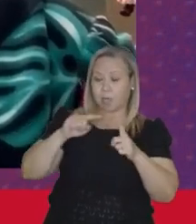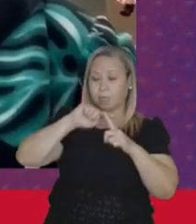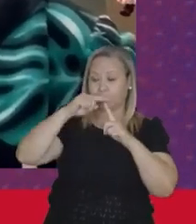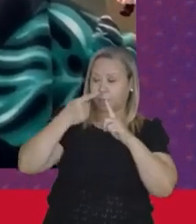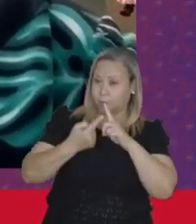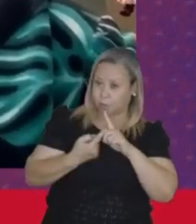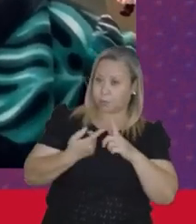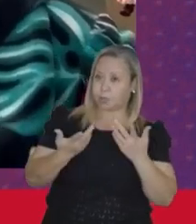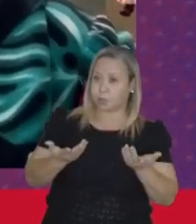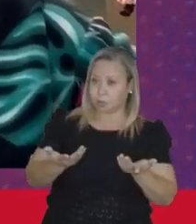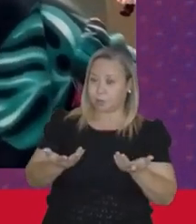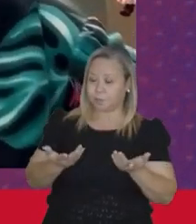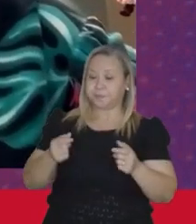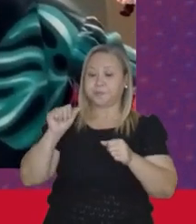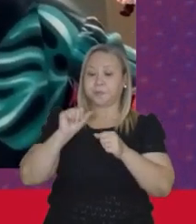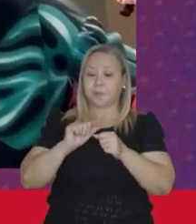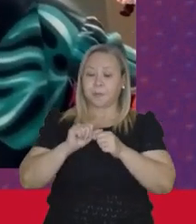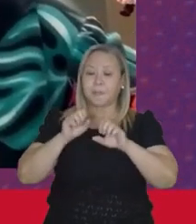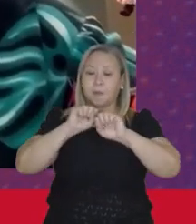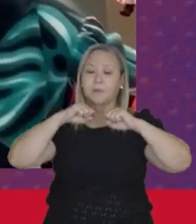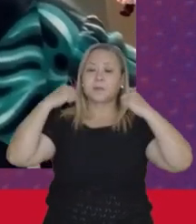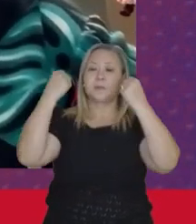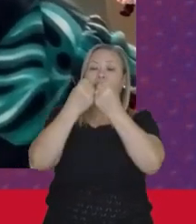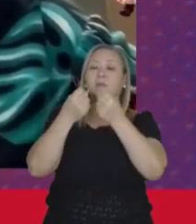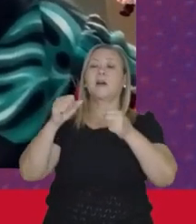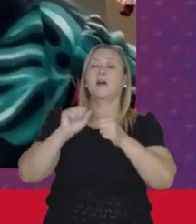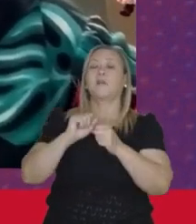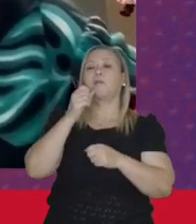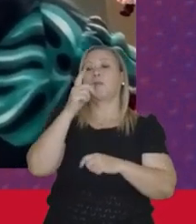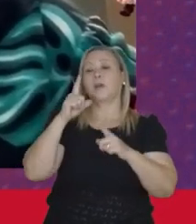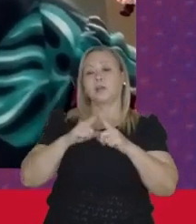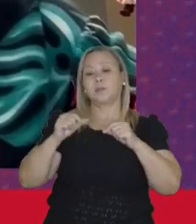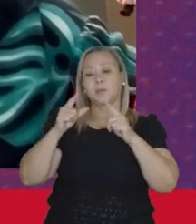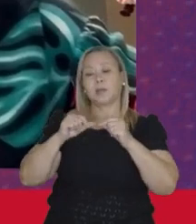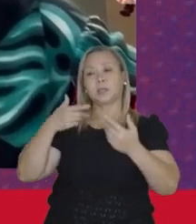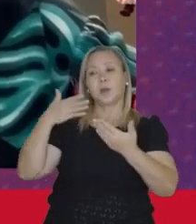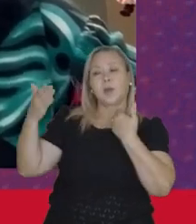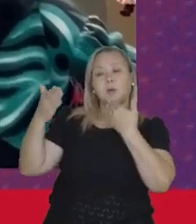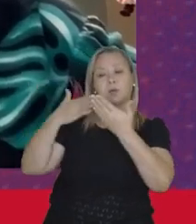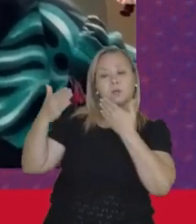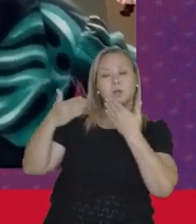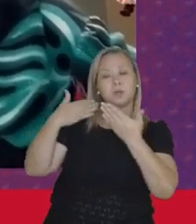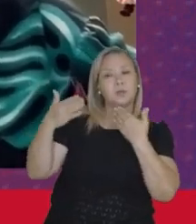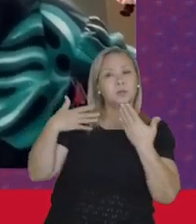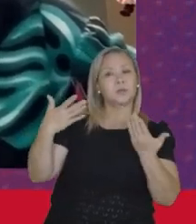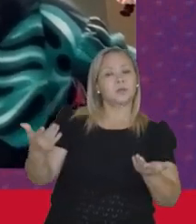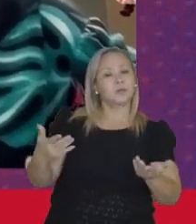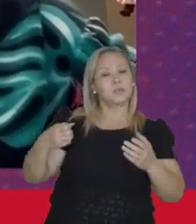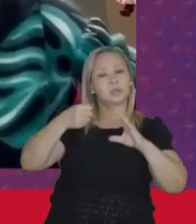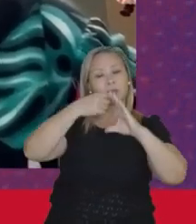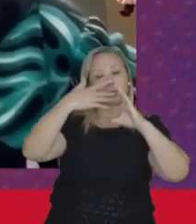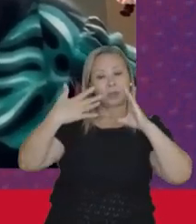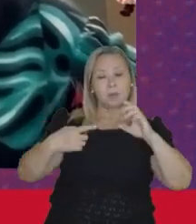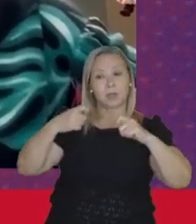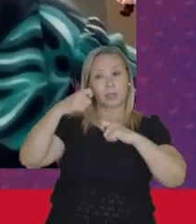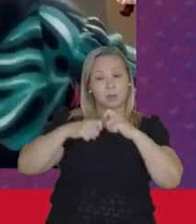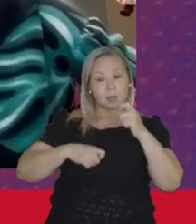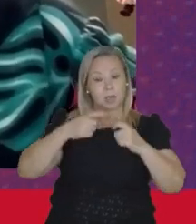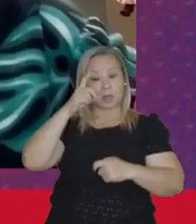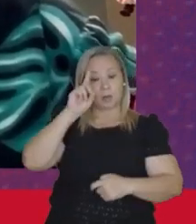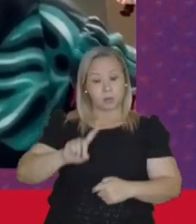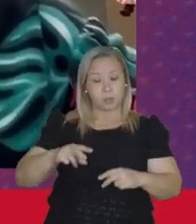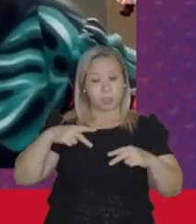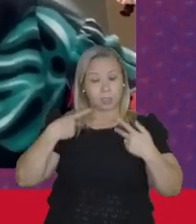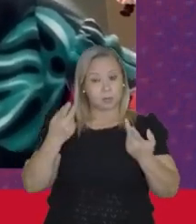foi feito em Brasília, onde nós fomos lá discutir, né, esses aspectos da sexualidade, dos direitos